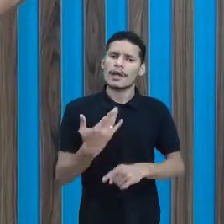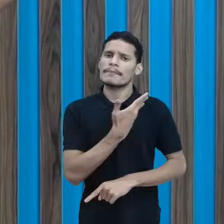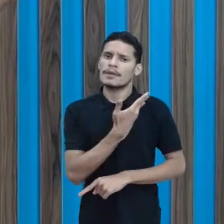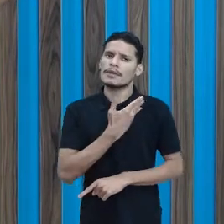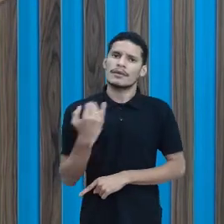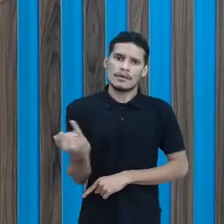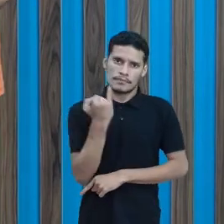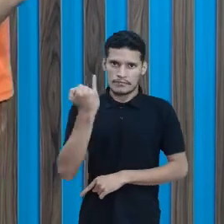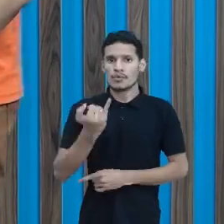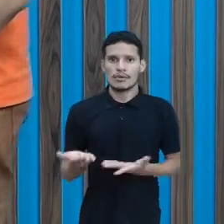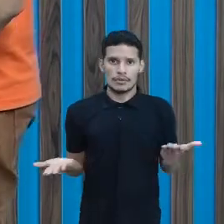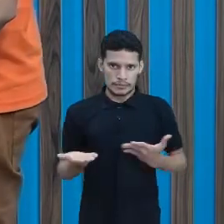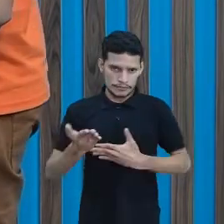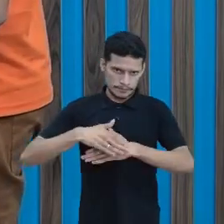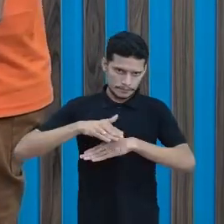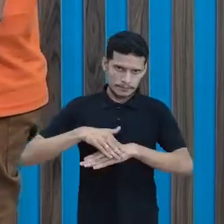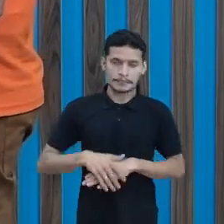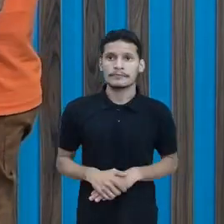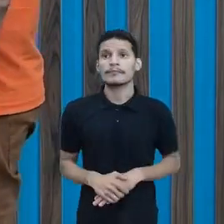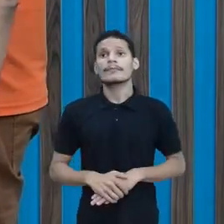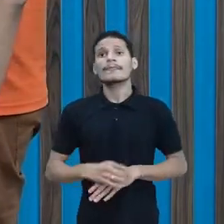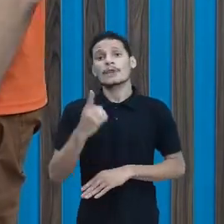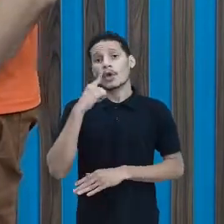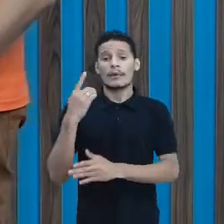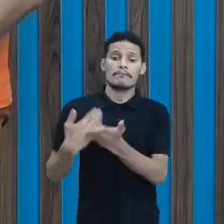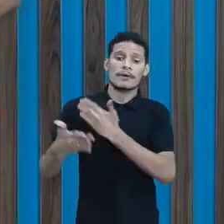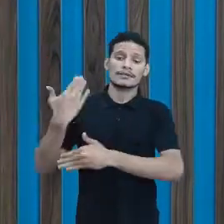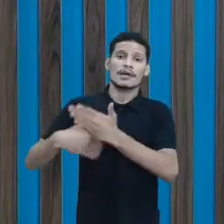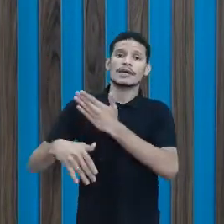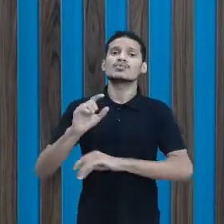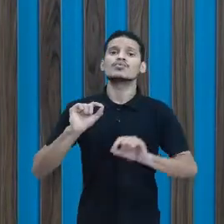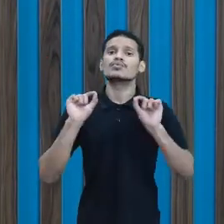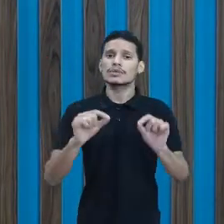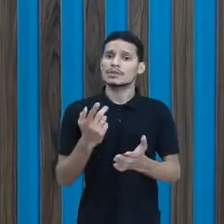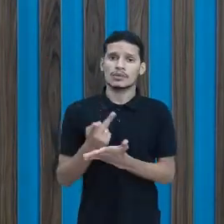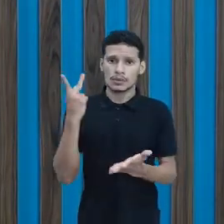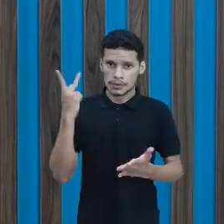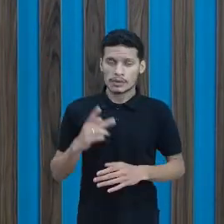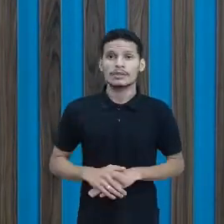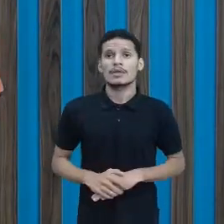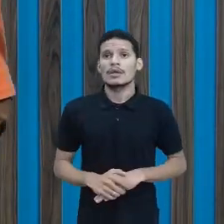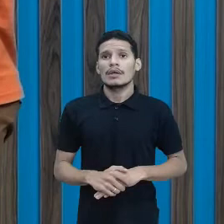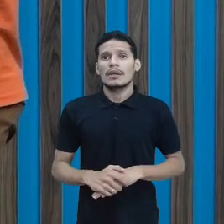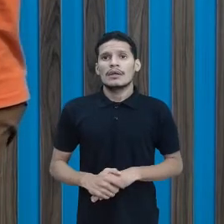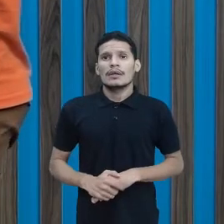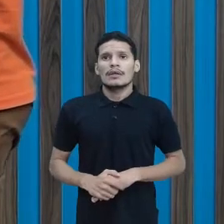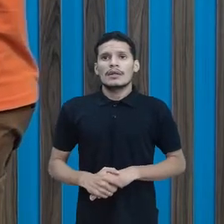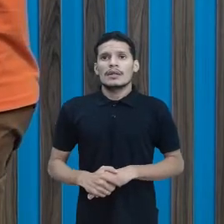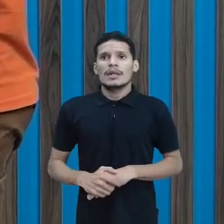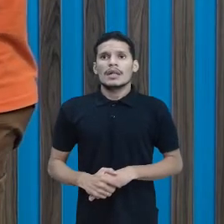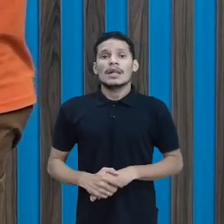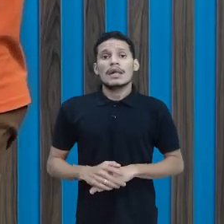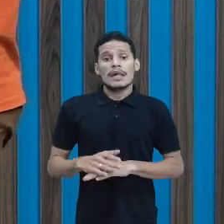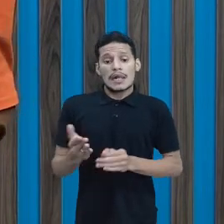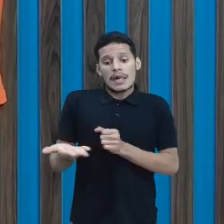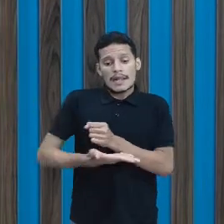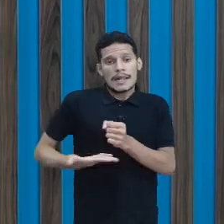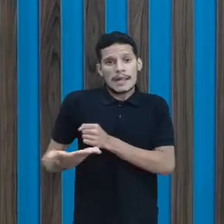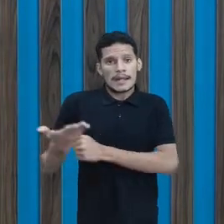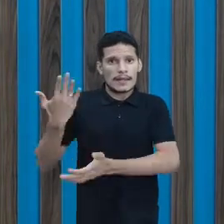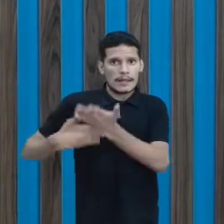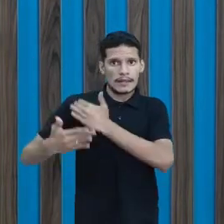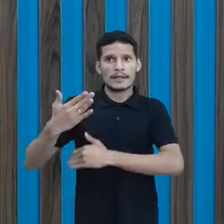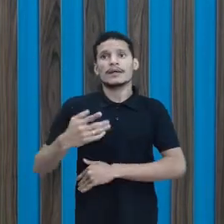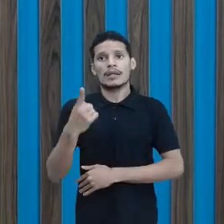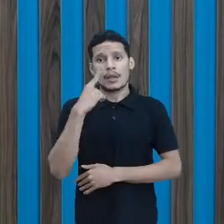muito importante, tá? Então, vamos para o passado, pessoal. No passado temos o seguinte. Lembrando, o basicão do passado é o quê? É o